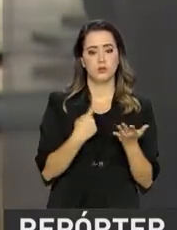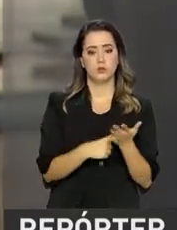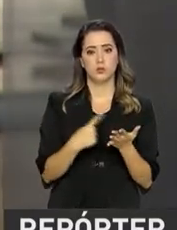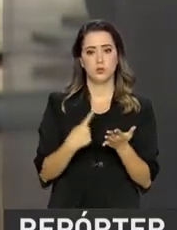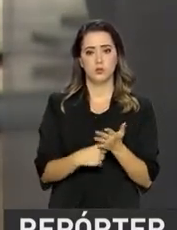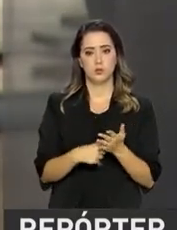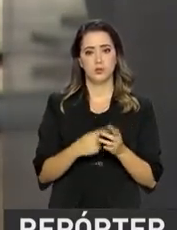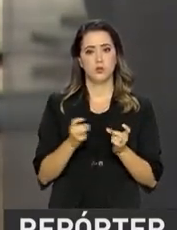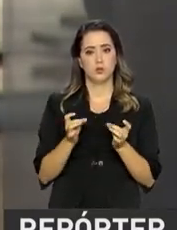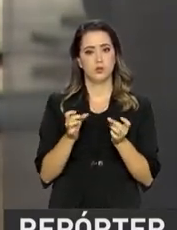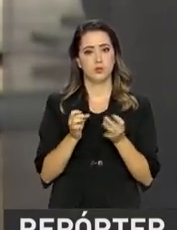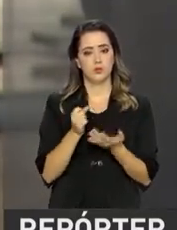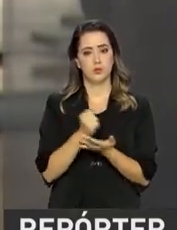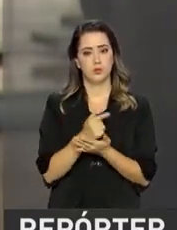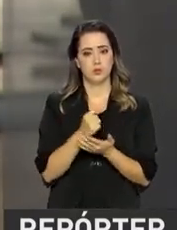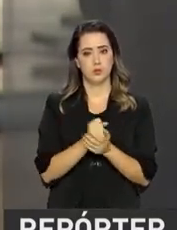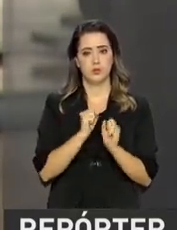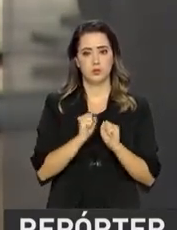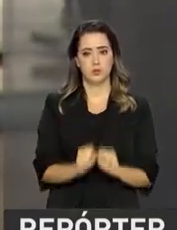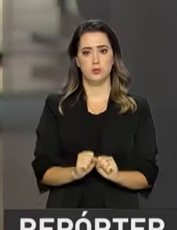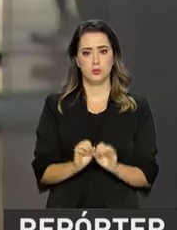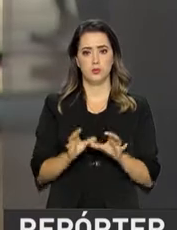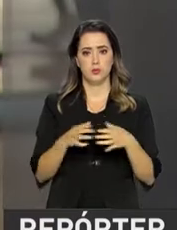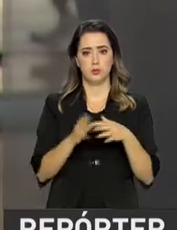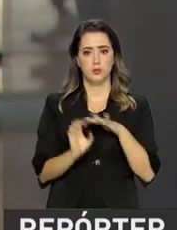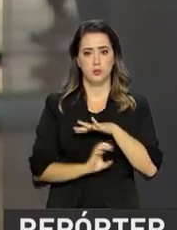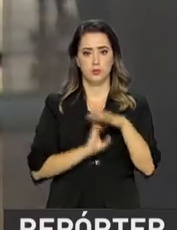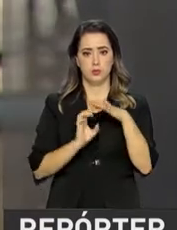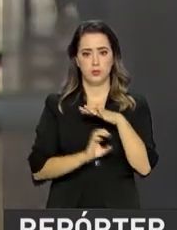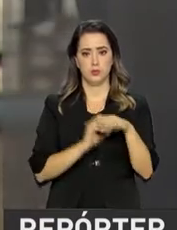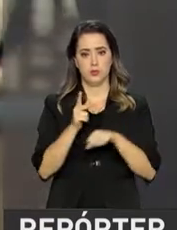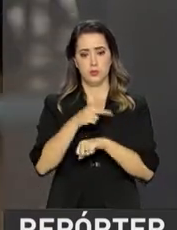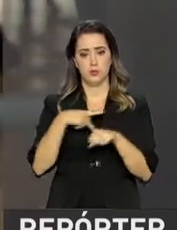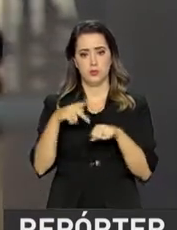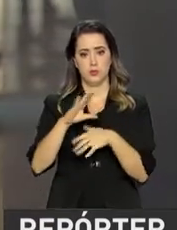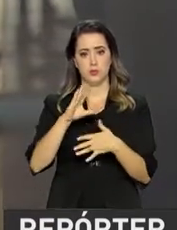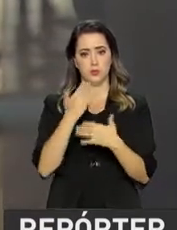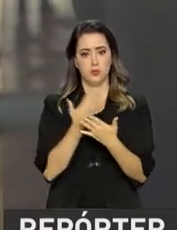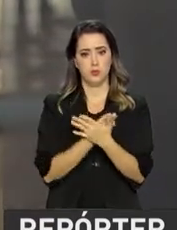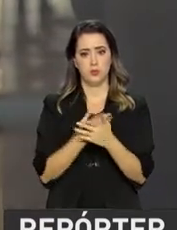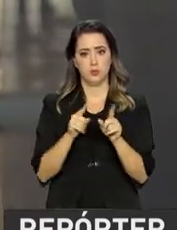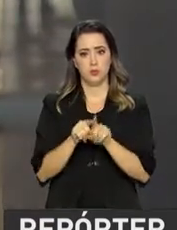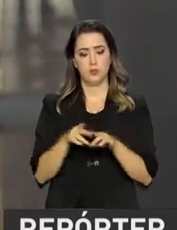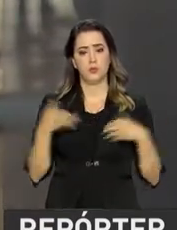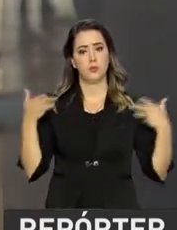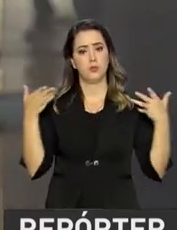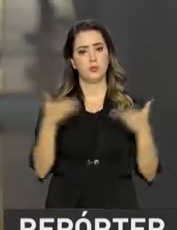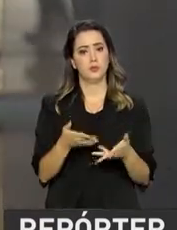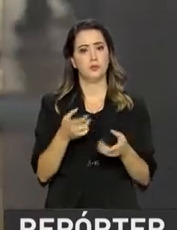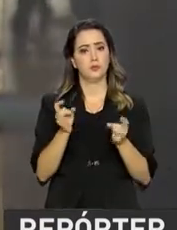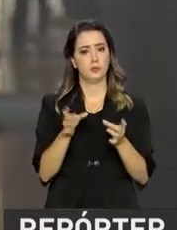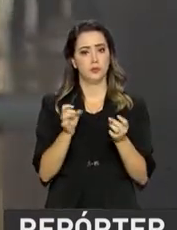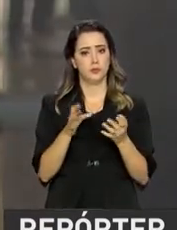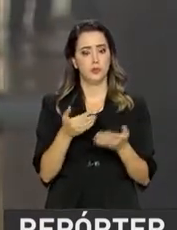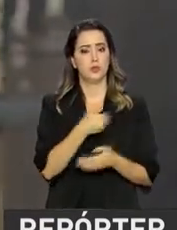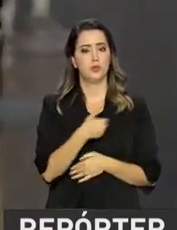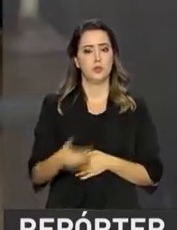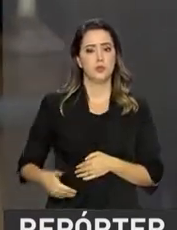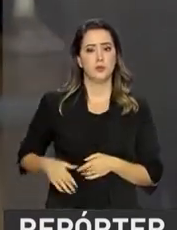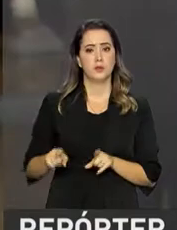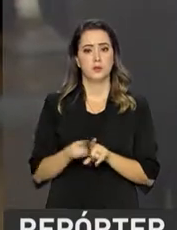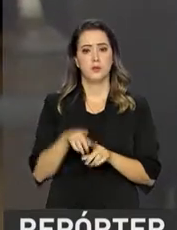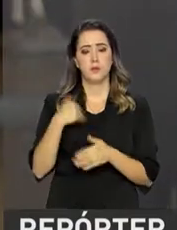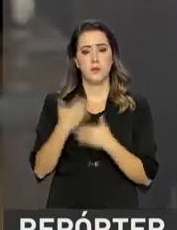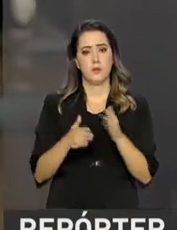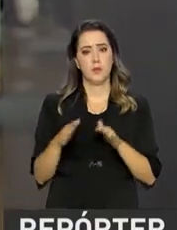compras governamentais, que permite que empresas dos países do Mercosul participem de licitações governamentais